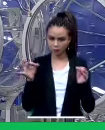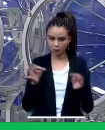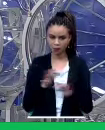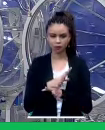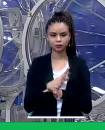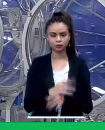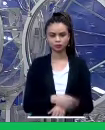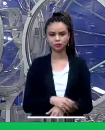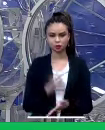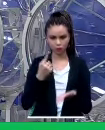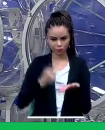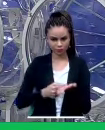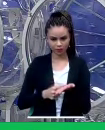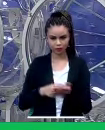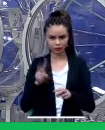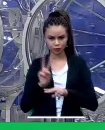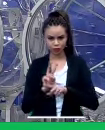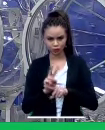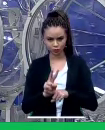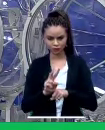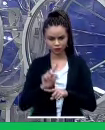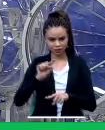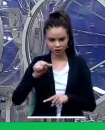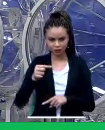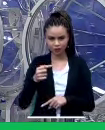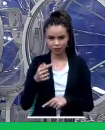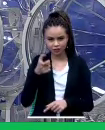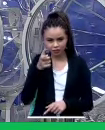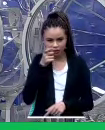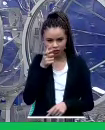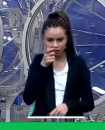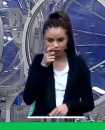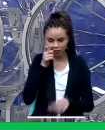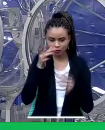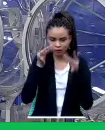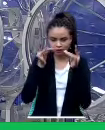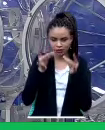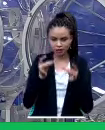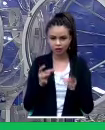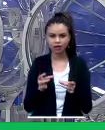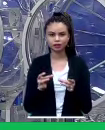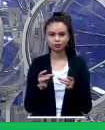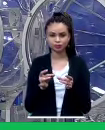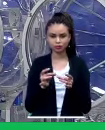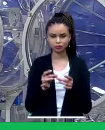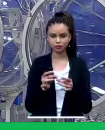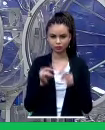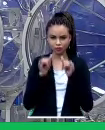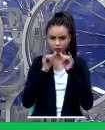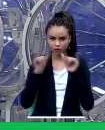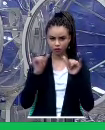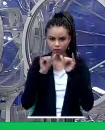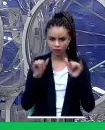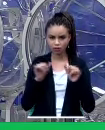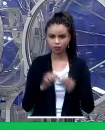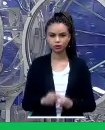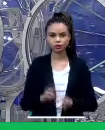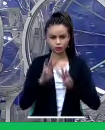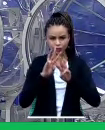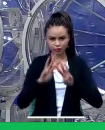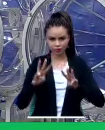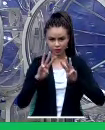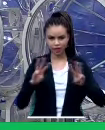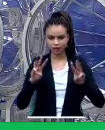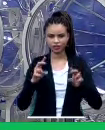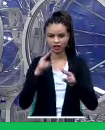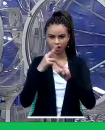nossas auditoras. E daqui a pouco você pode acompanhar todos os detalhes deste sorteio, se tivemos apostas vencedoras ou se o prêmio acumulou, direto